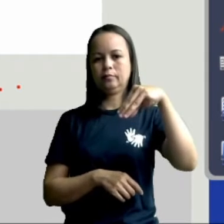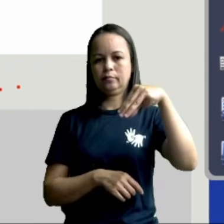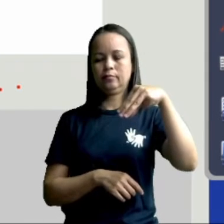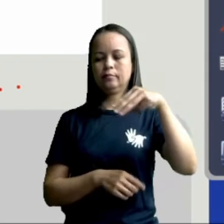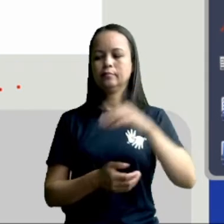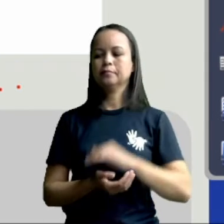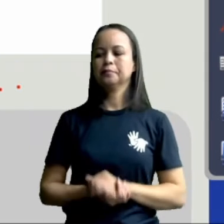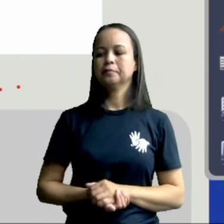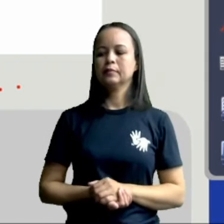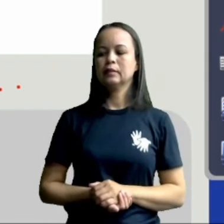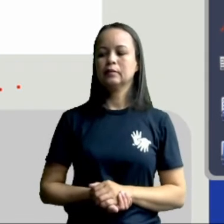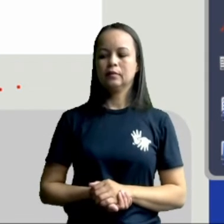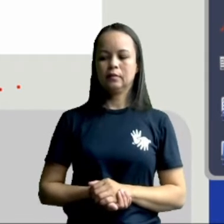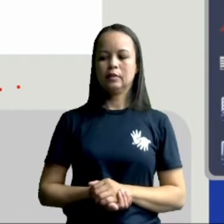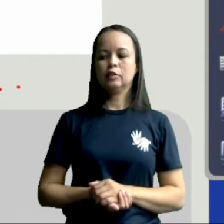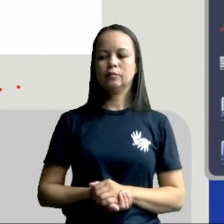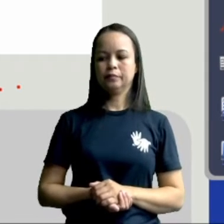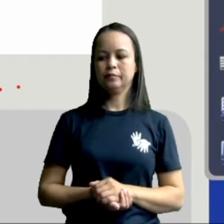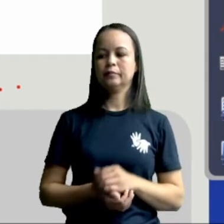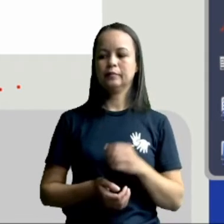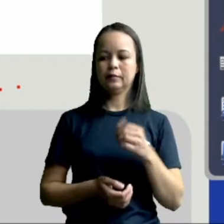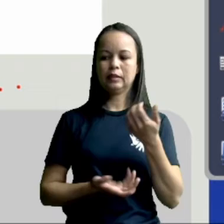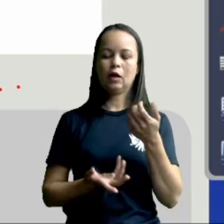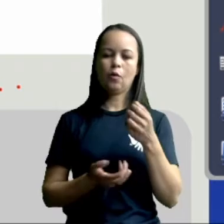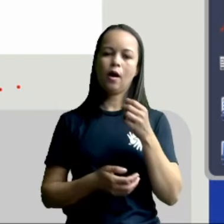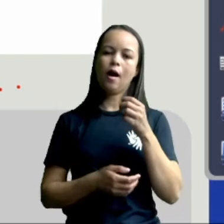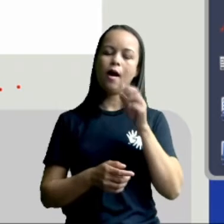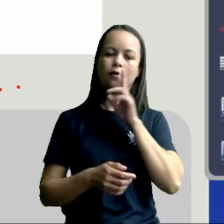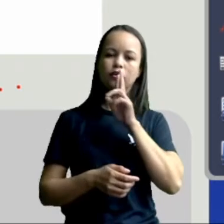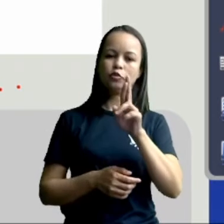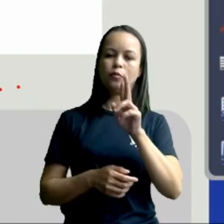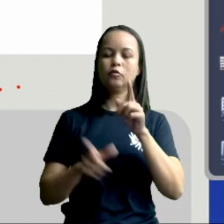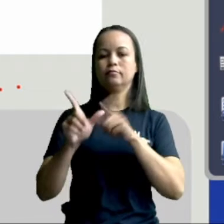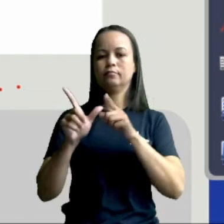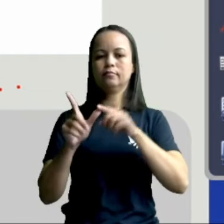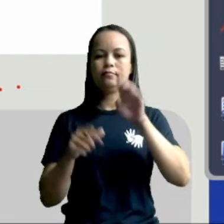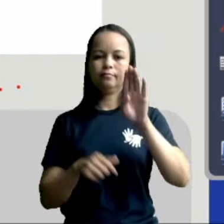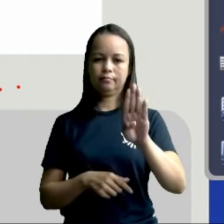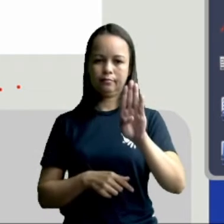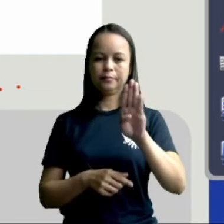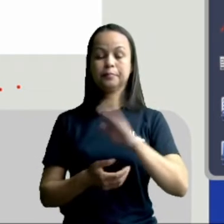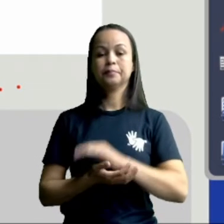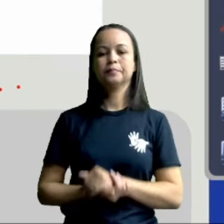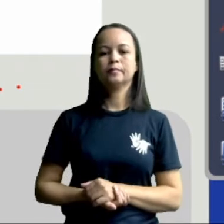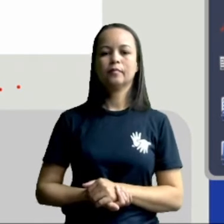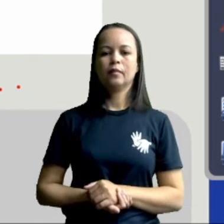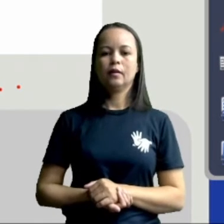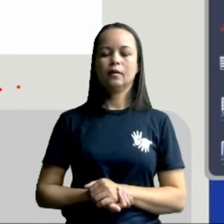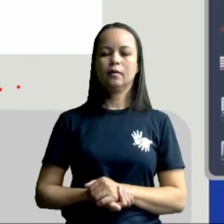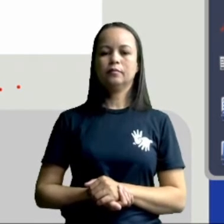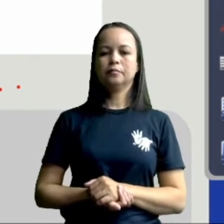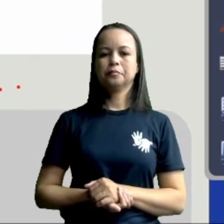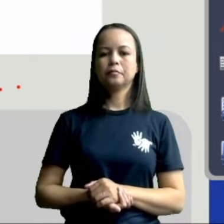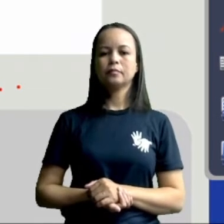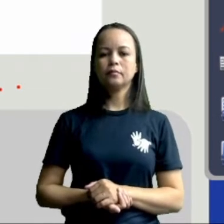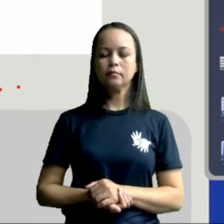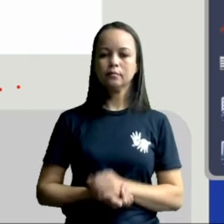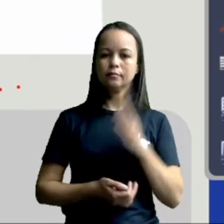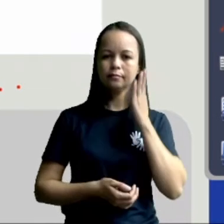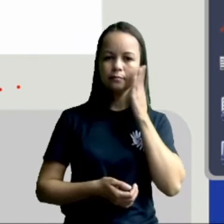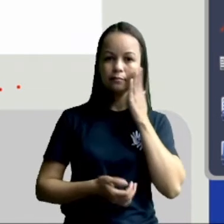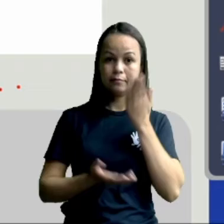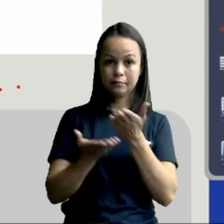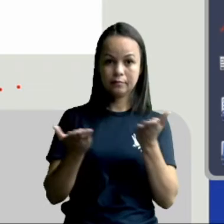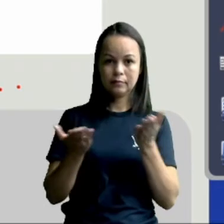metro, tá? 68 metros de fita. Então, a resposta aqui é letra B, tá? Alternativa B.